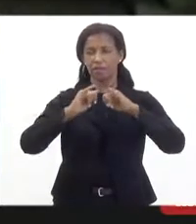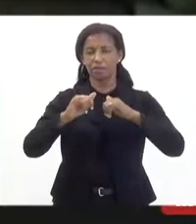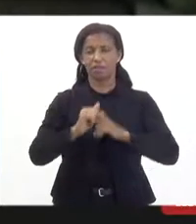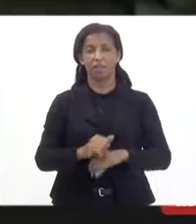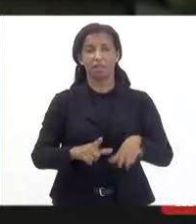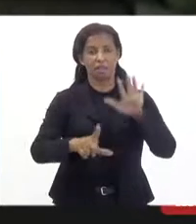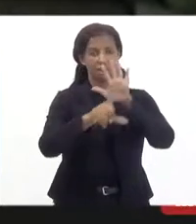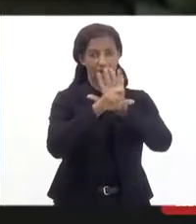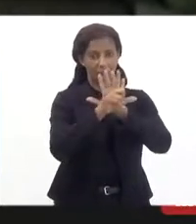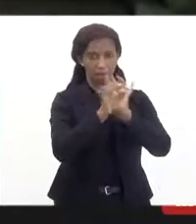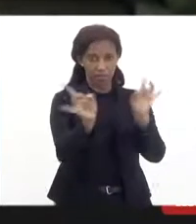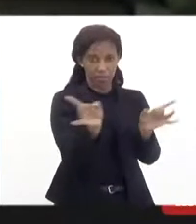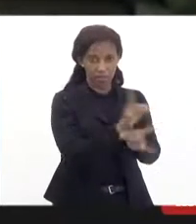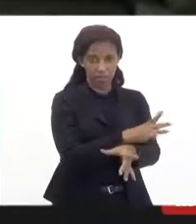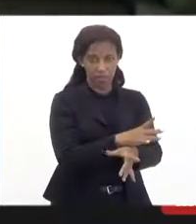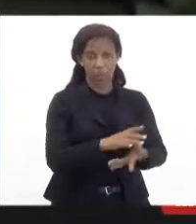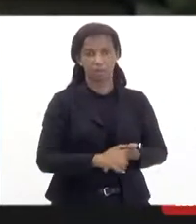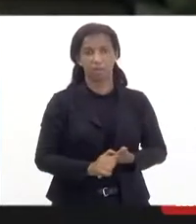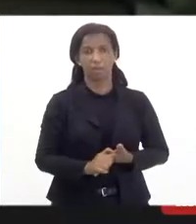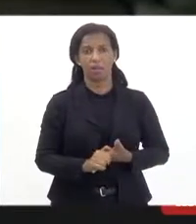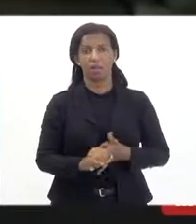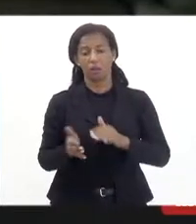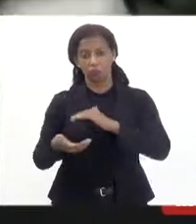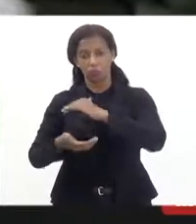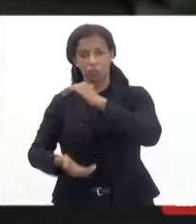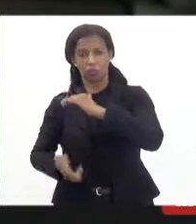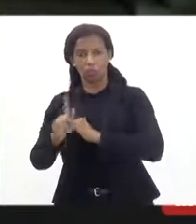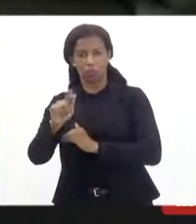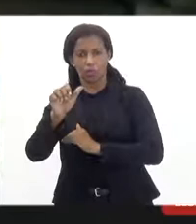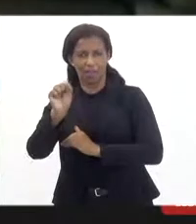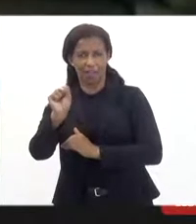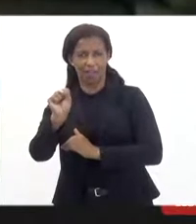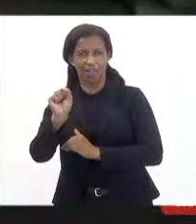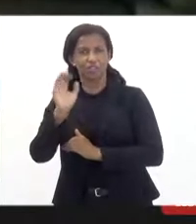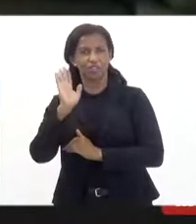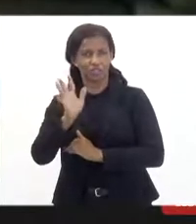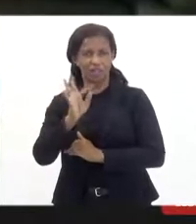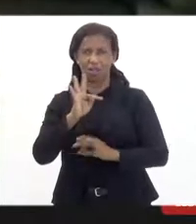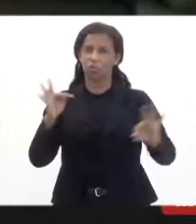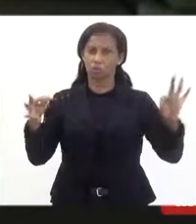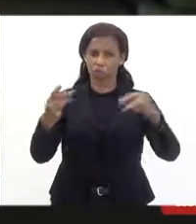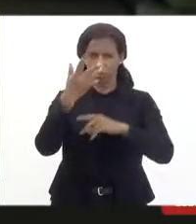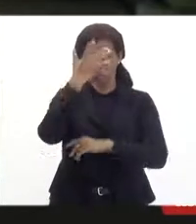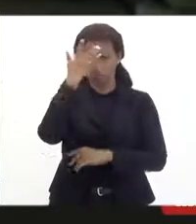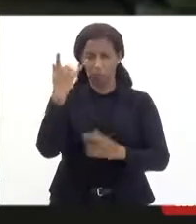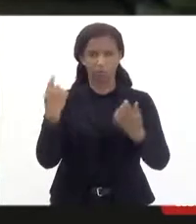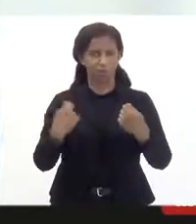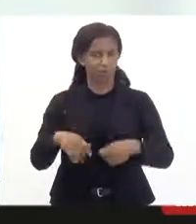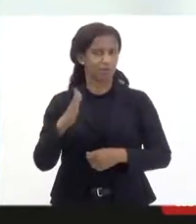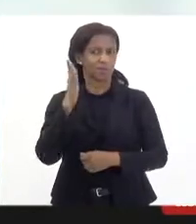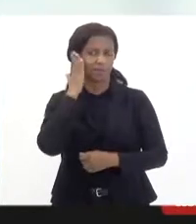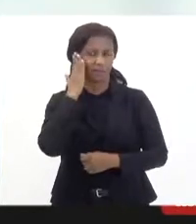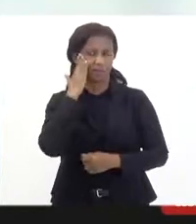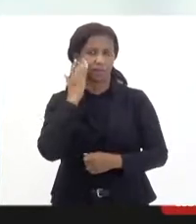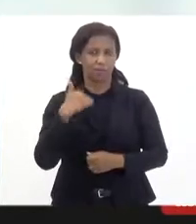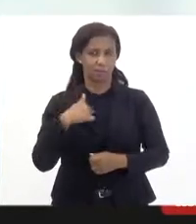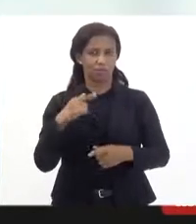a lei foi sancionada do botijão de gás. Todos tenham conhecido. Sim, eu farei.